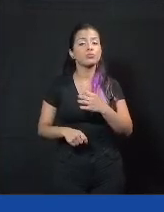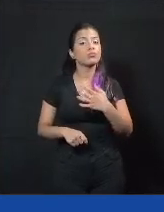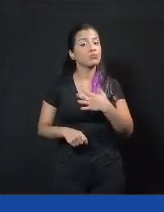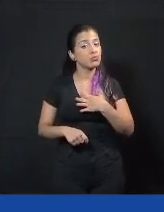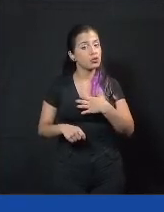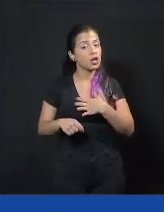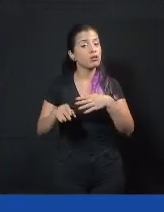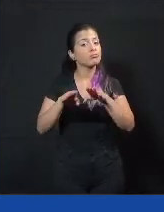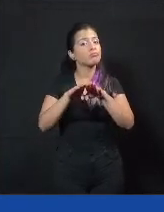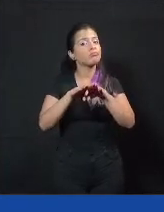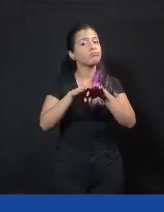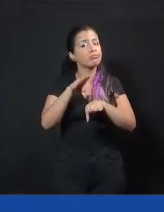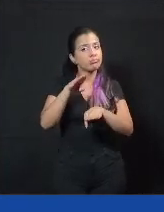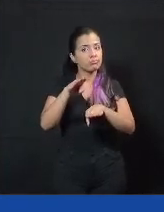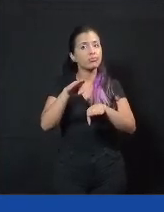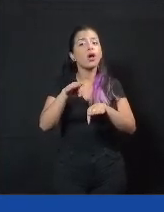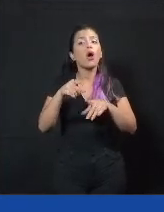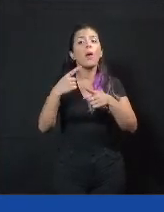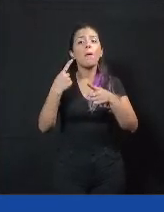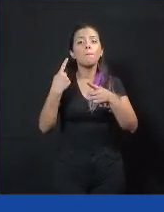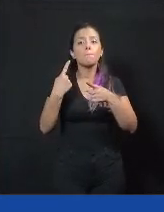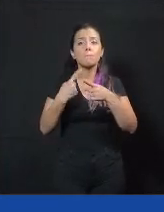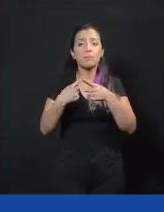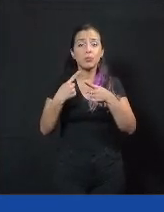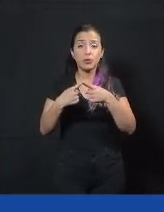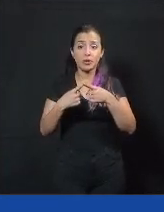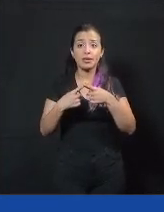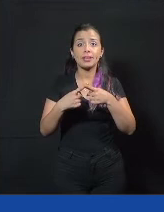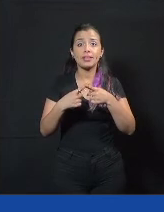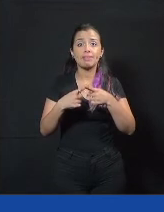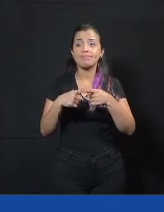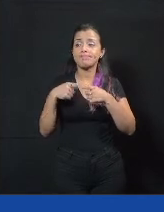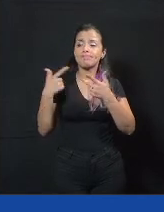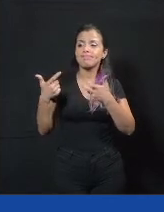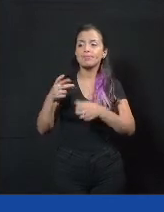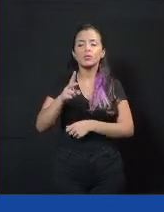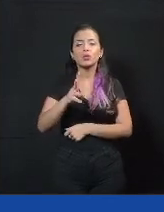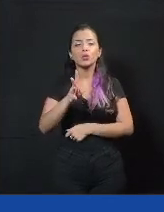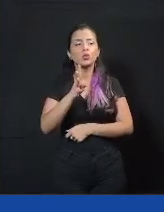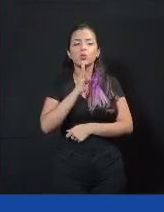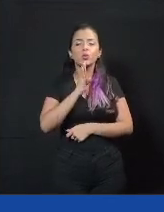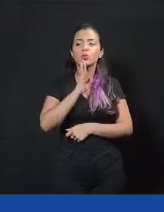desigualdade, porque o não reconhecimento de que o